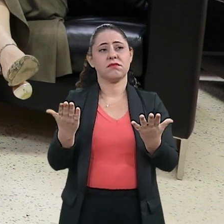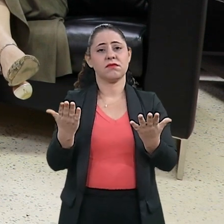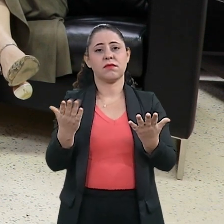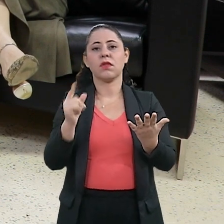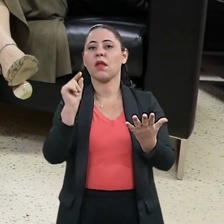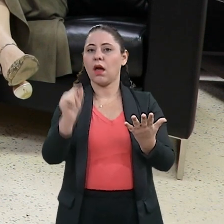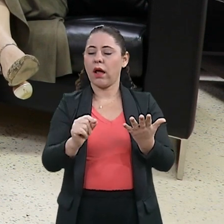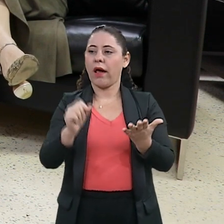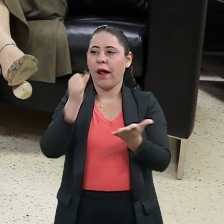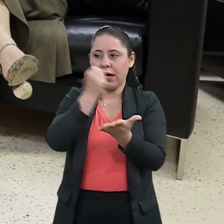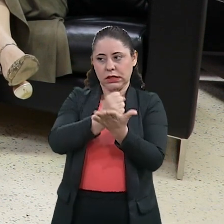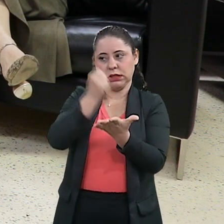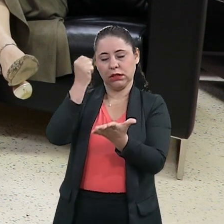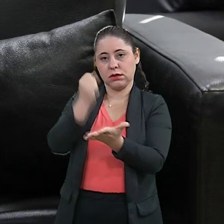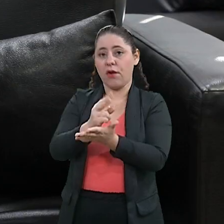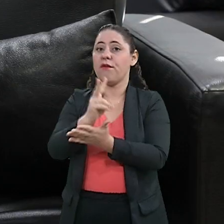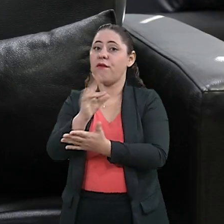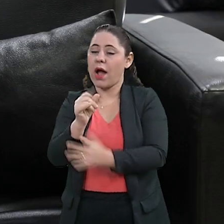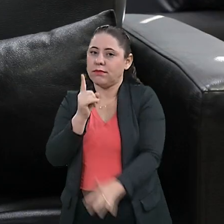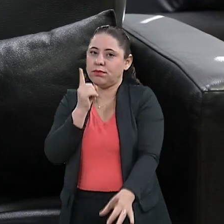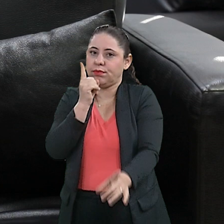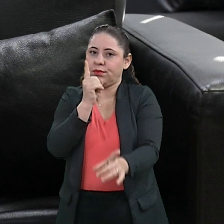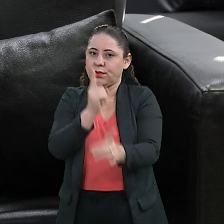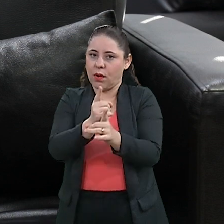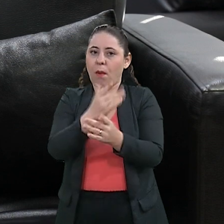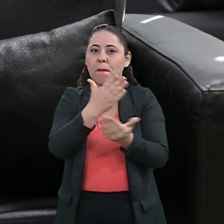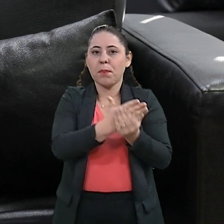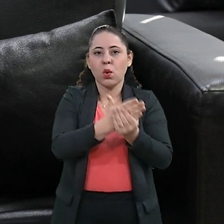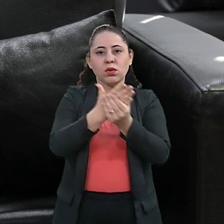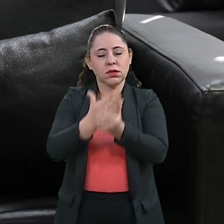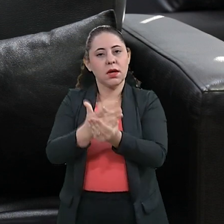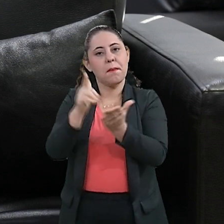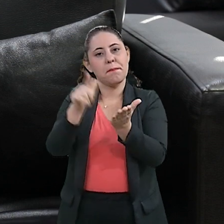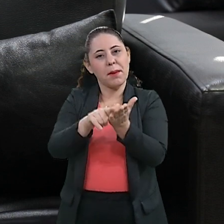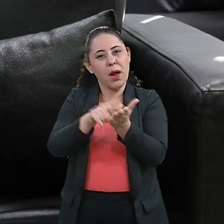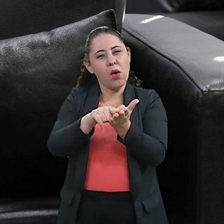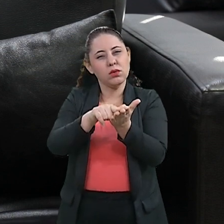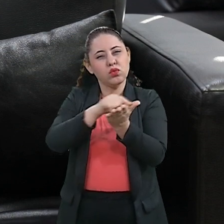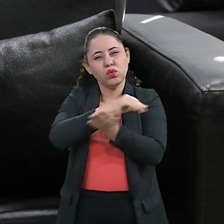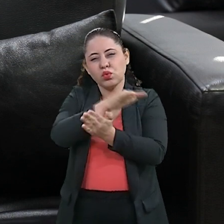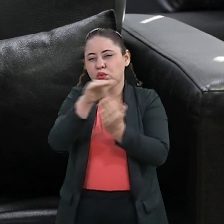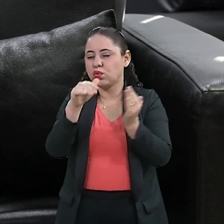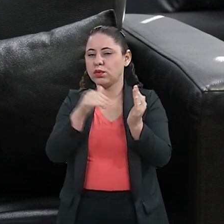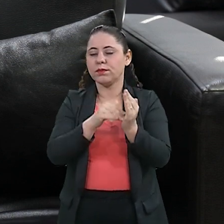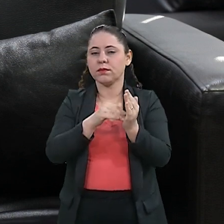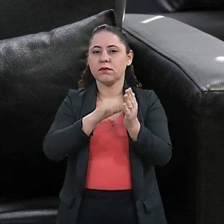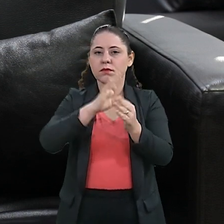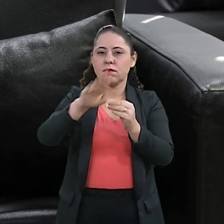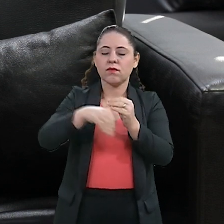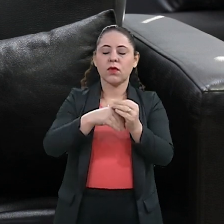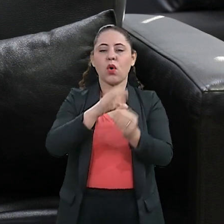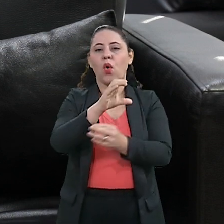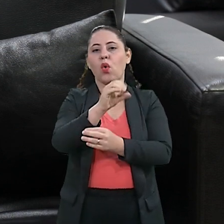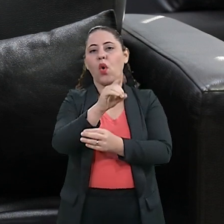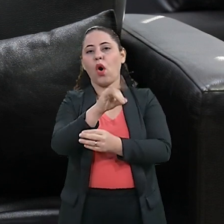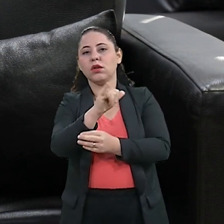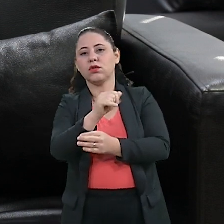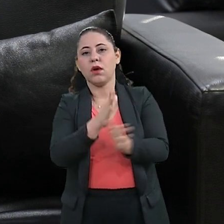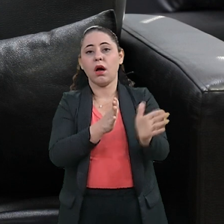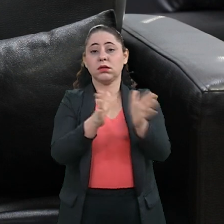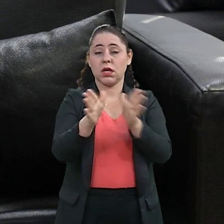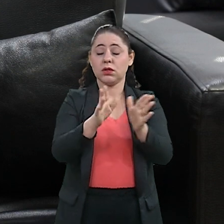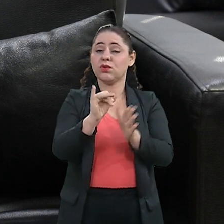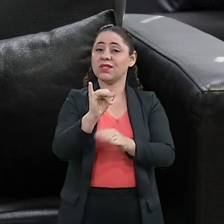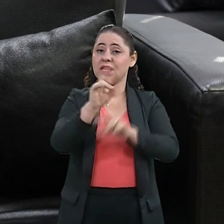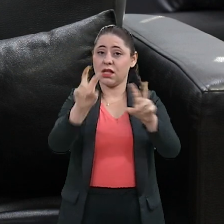Anastácio. Aquele cartório vai localizar o processo e encaminhar ou o código para